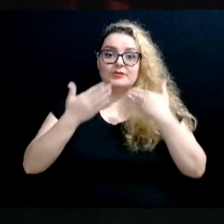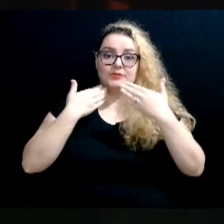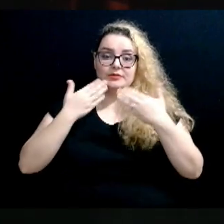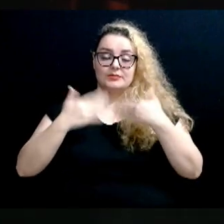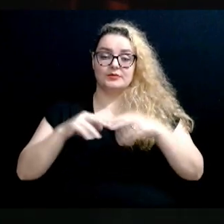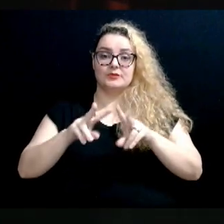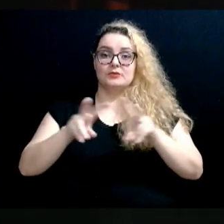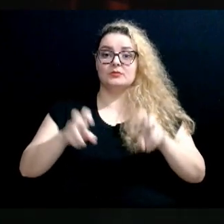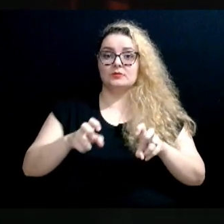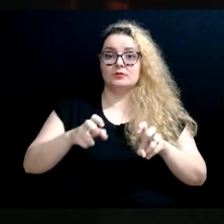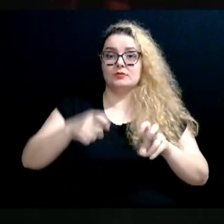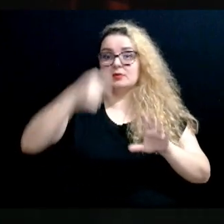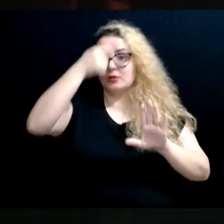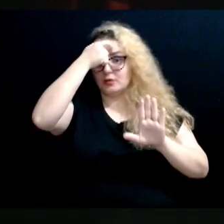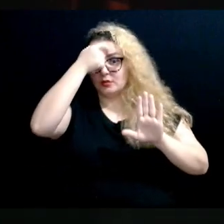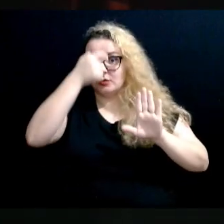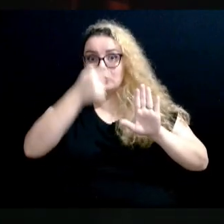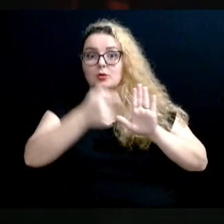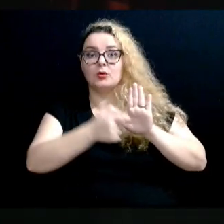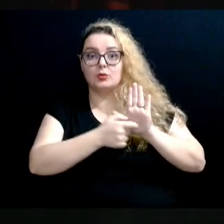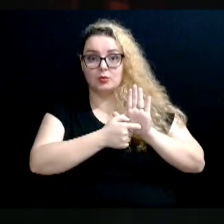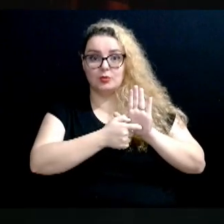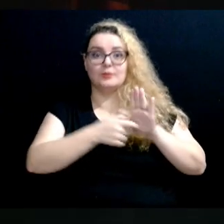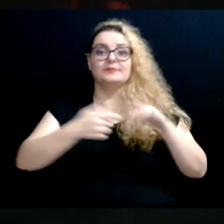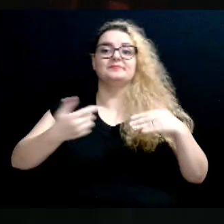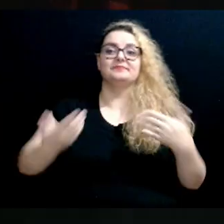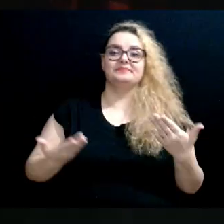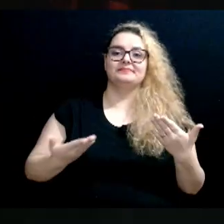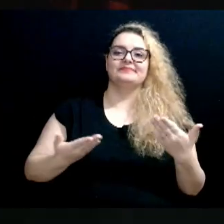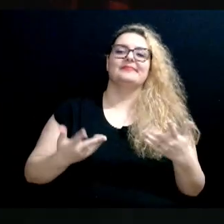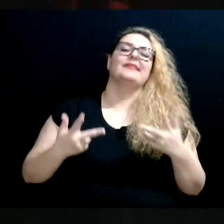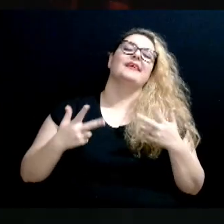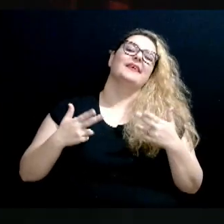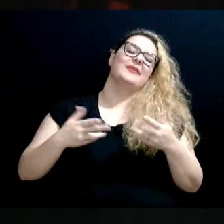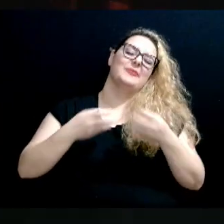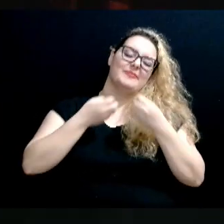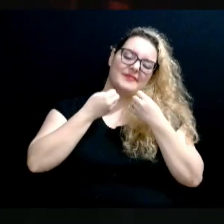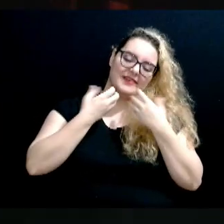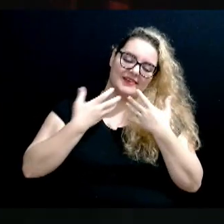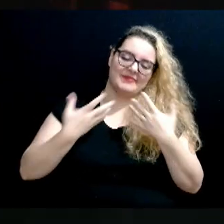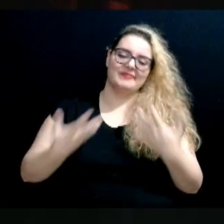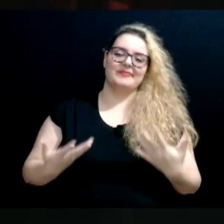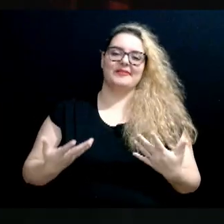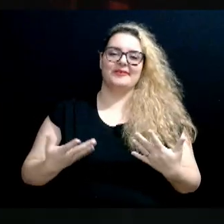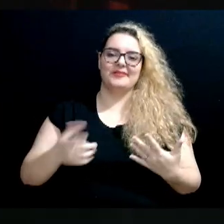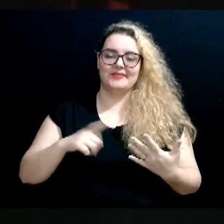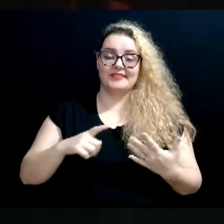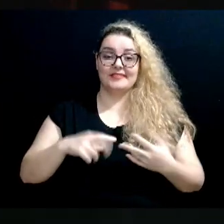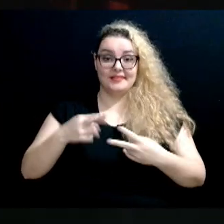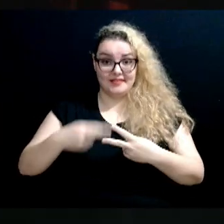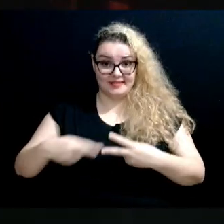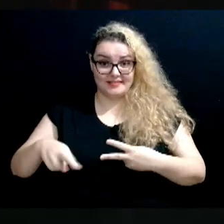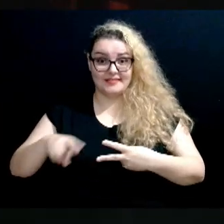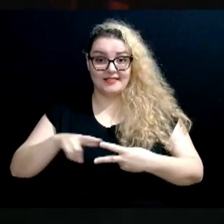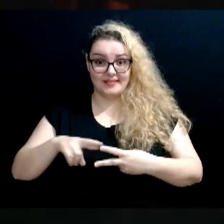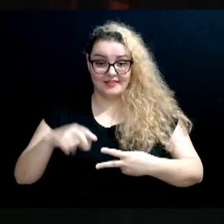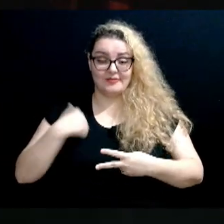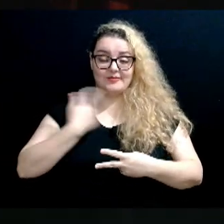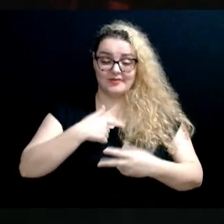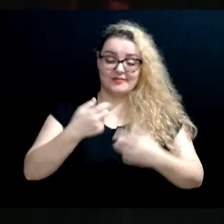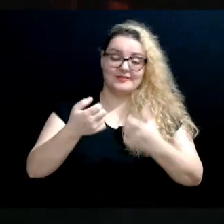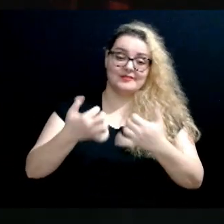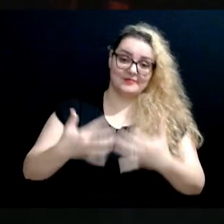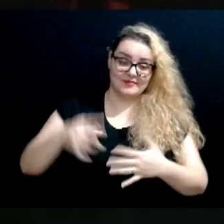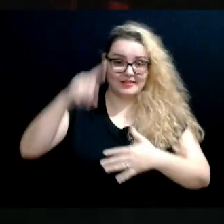inteligência artificial, né? Como é bom a gente ter aí esse recurso para nos orientar no dia a dia,